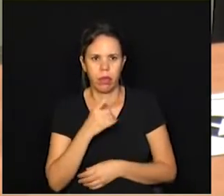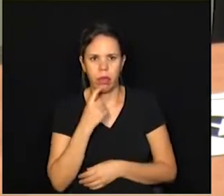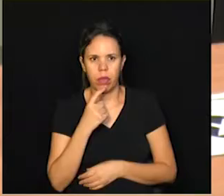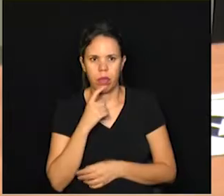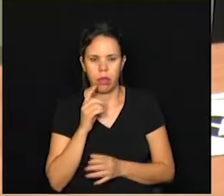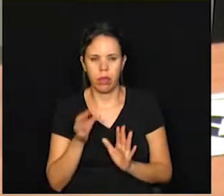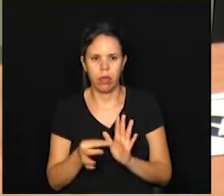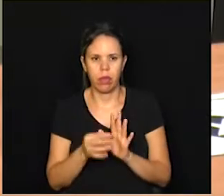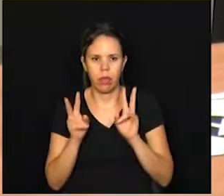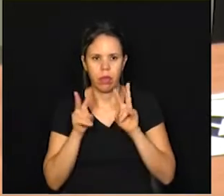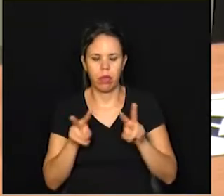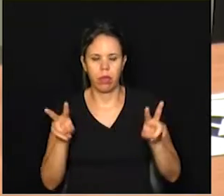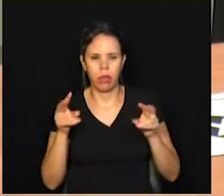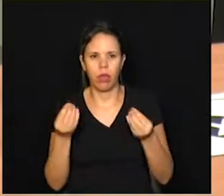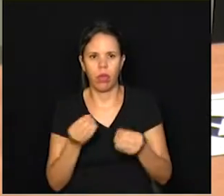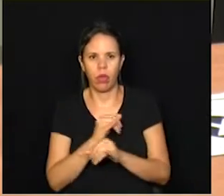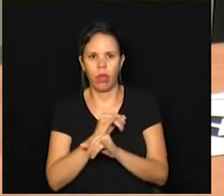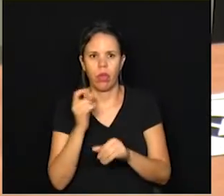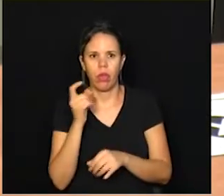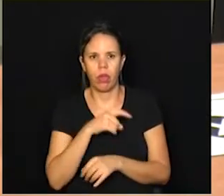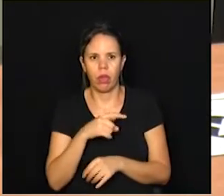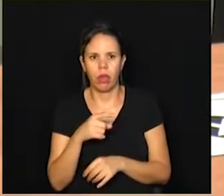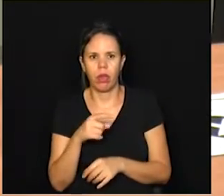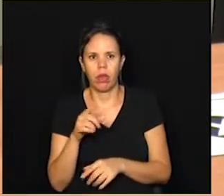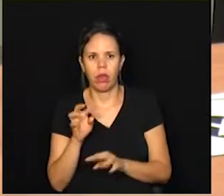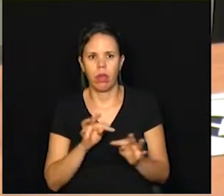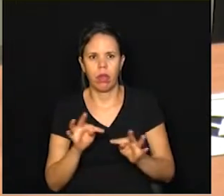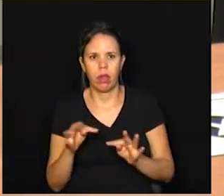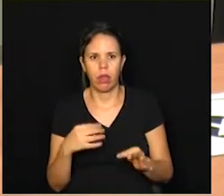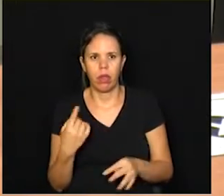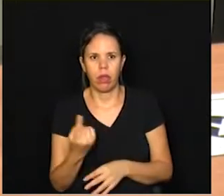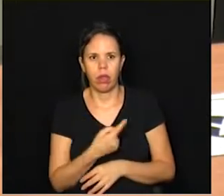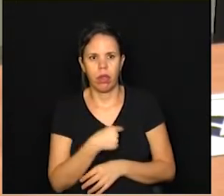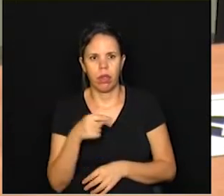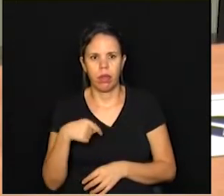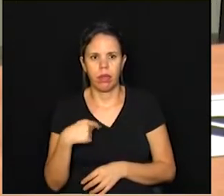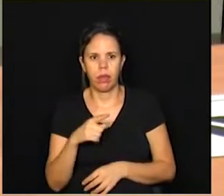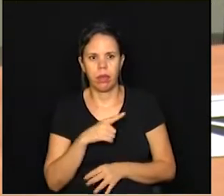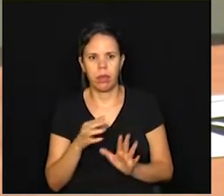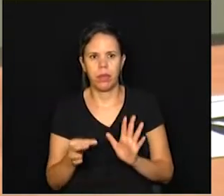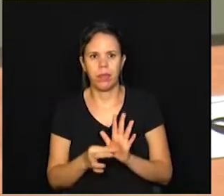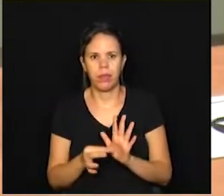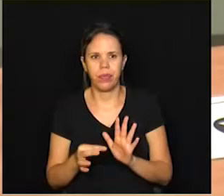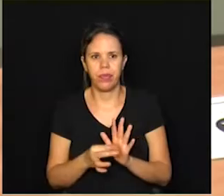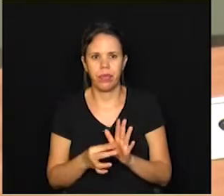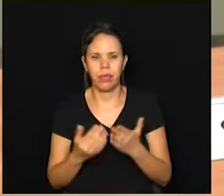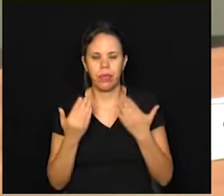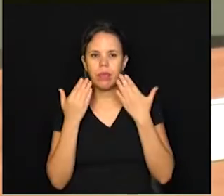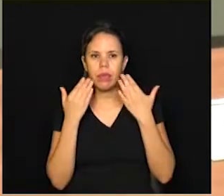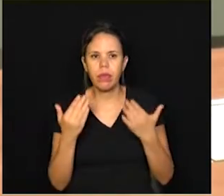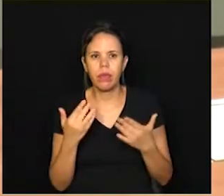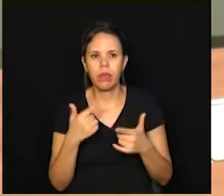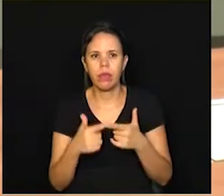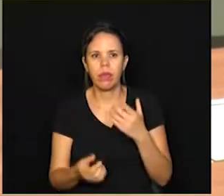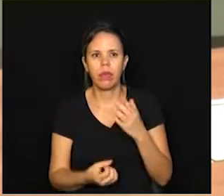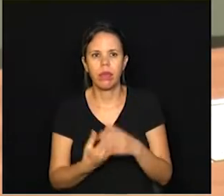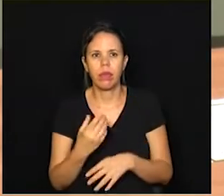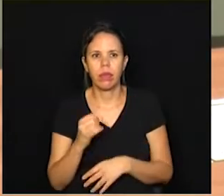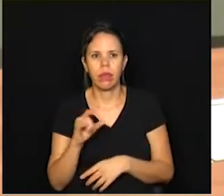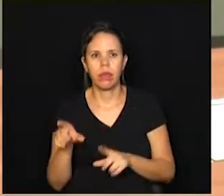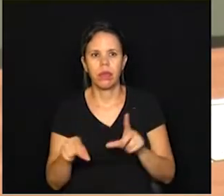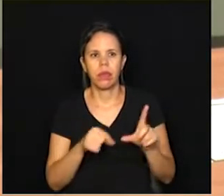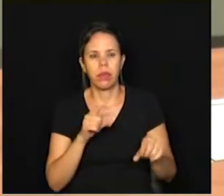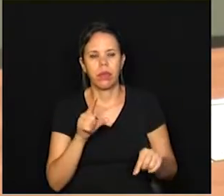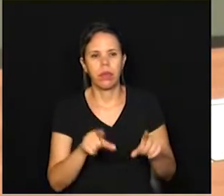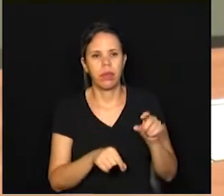sobre fake news, de como a redação tratar, de como nós nos posicionarmos diante dos fatos, né?